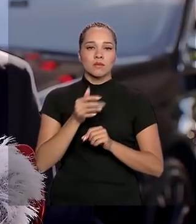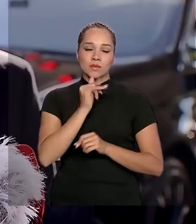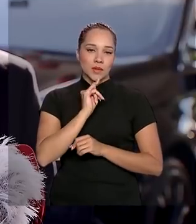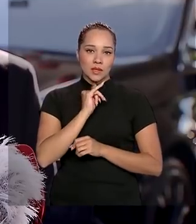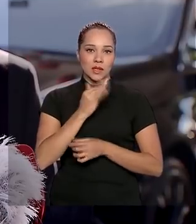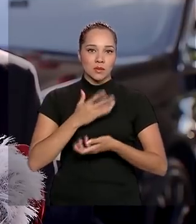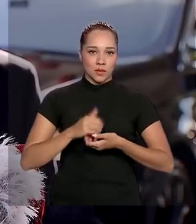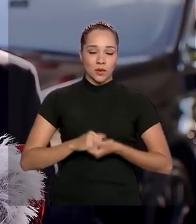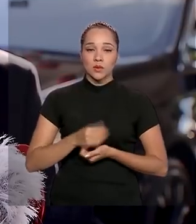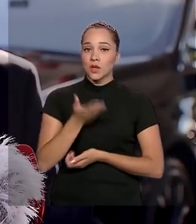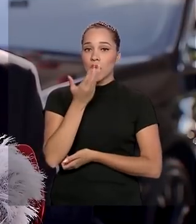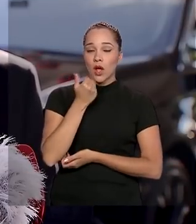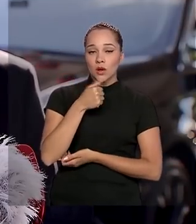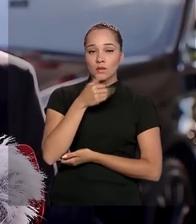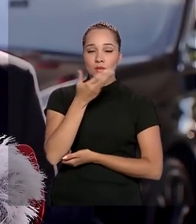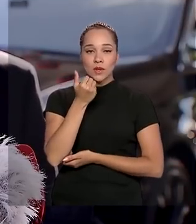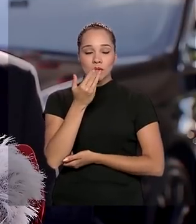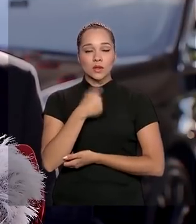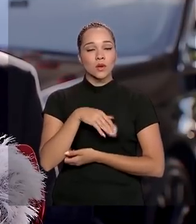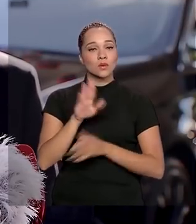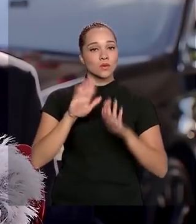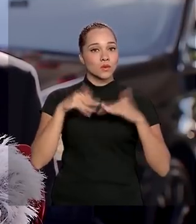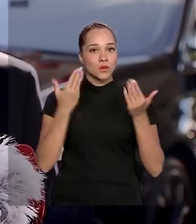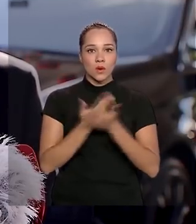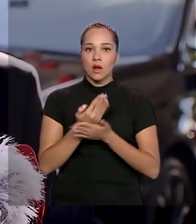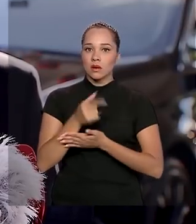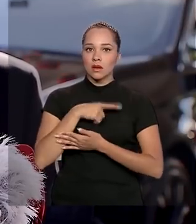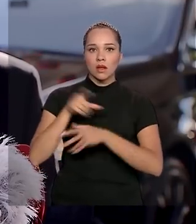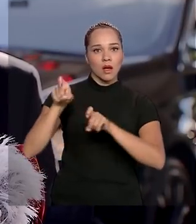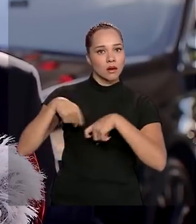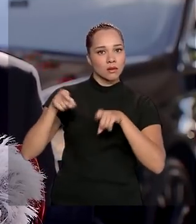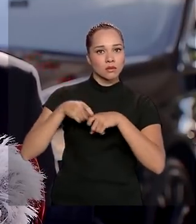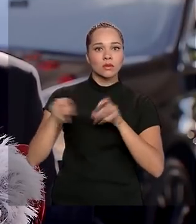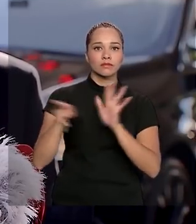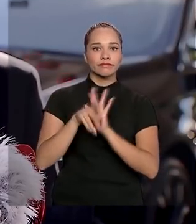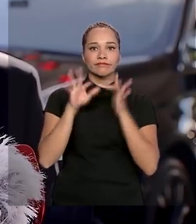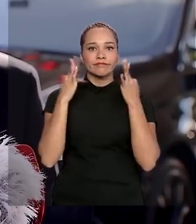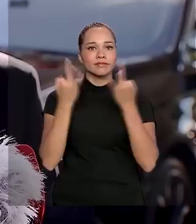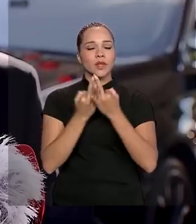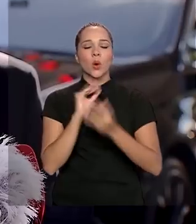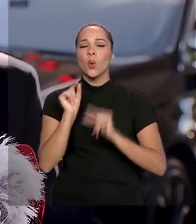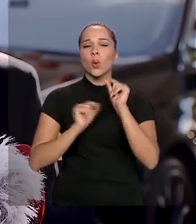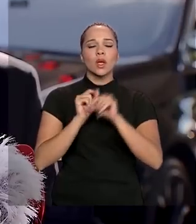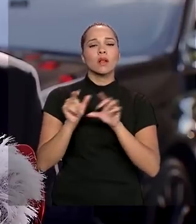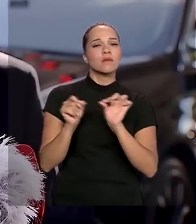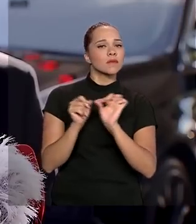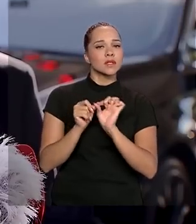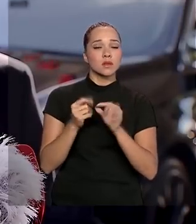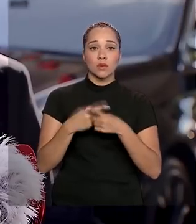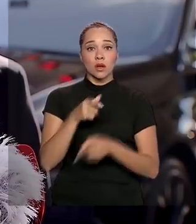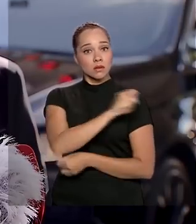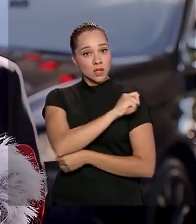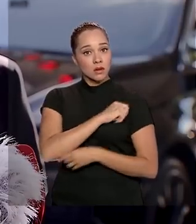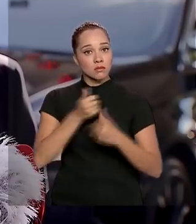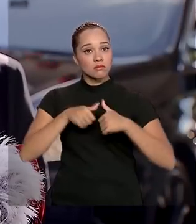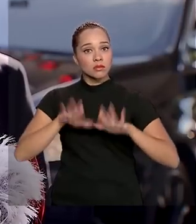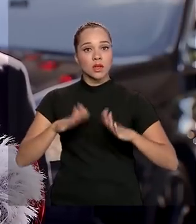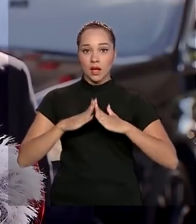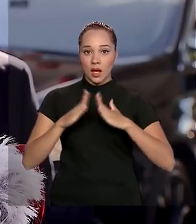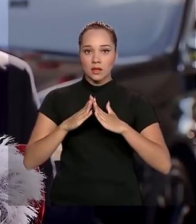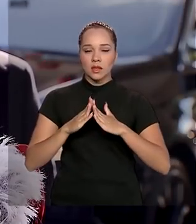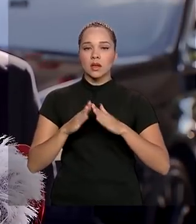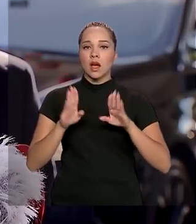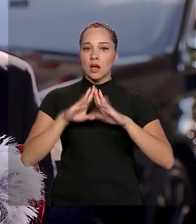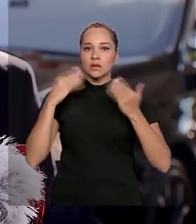alimentação escolar, que vem basicamente da agricultura familiar. O que ele está fazendo? Porque os alunos estão em casa, as escolas